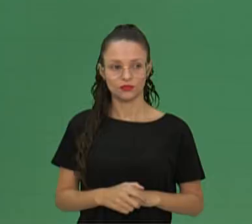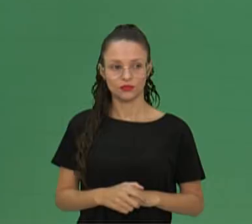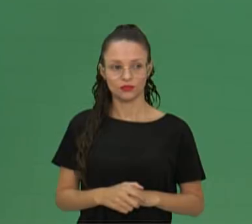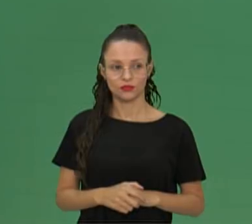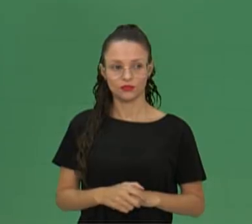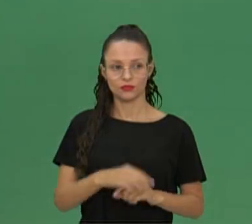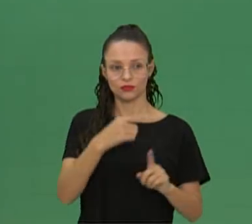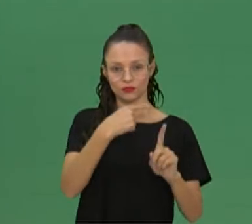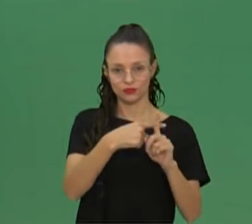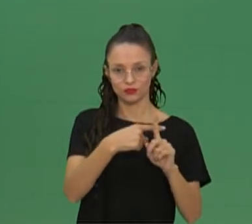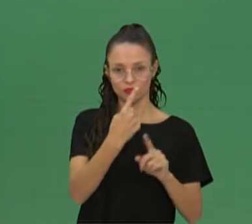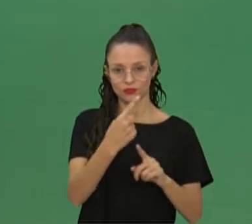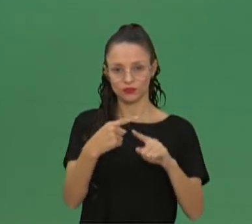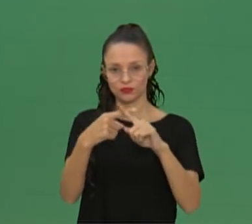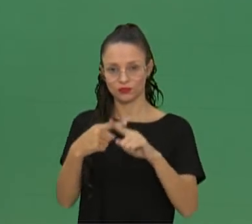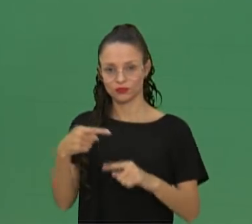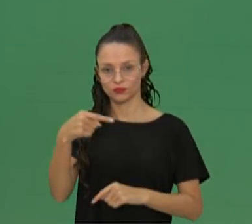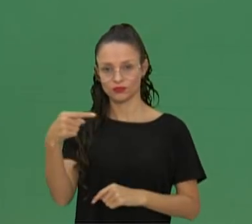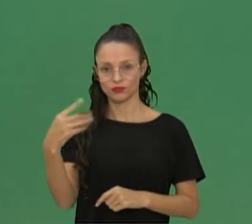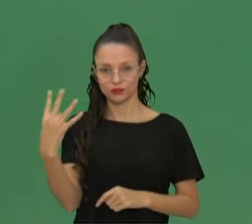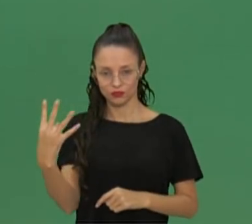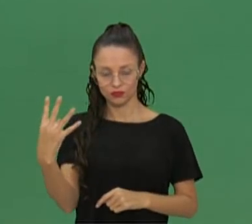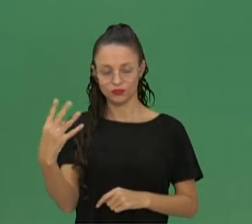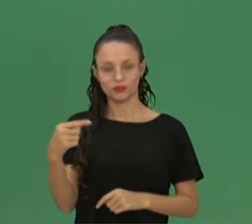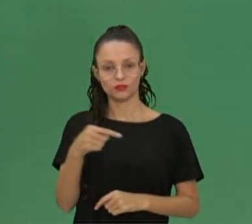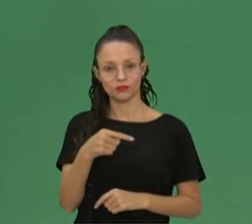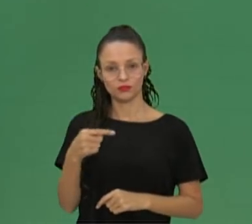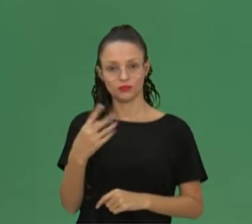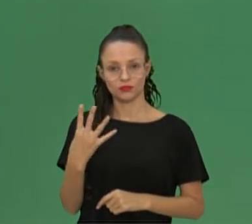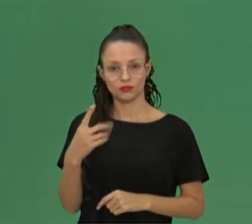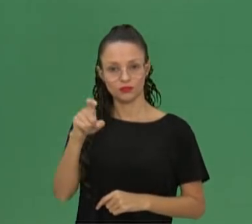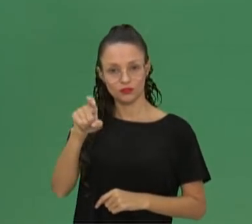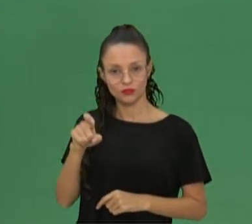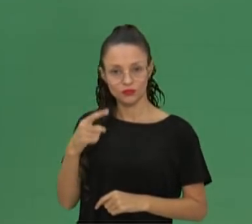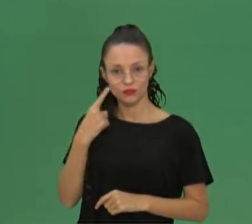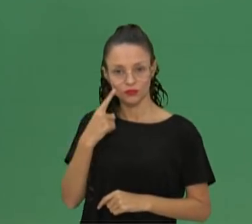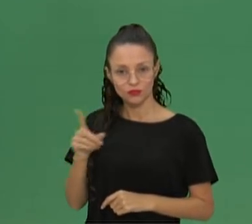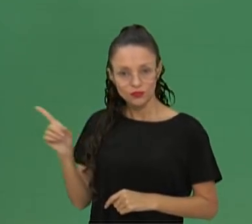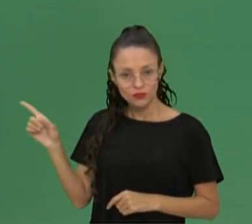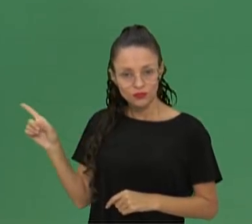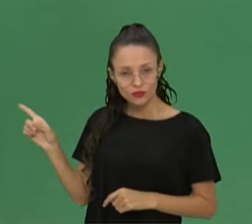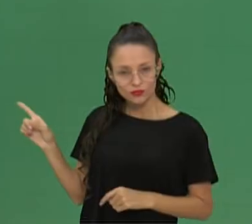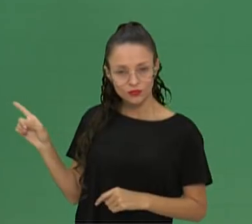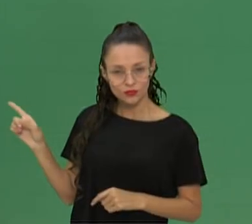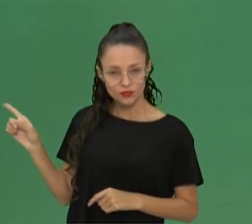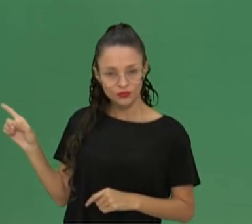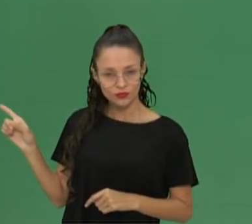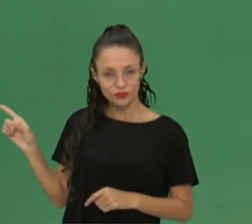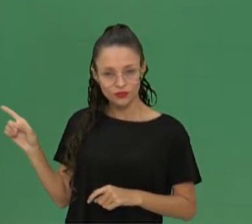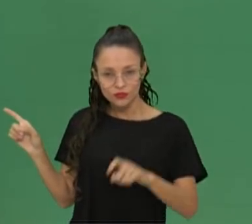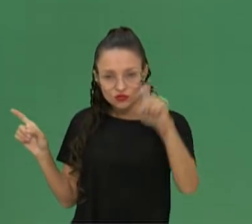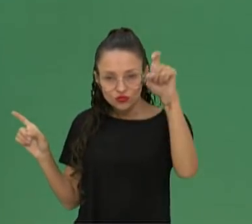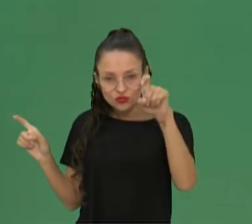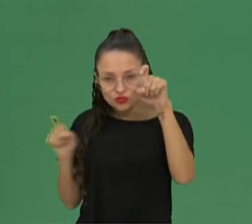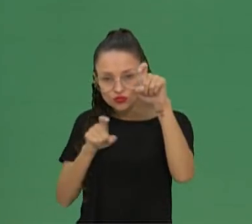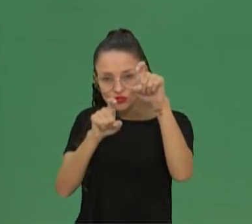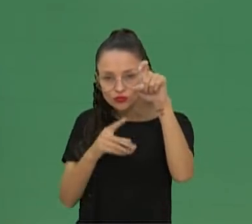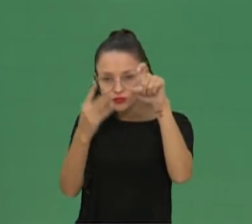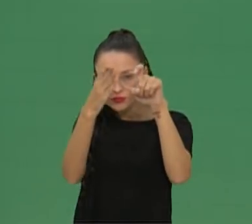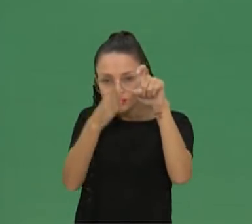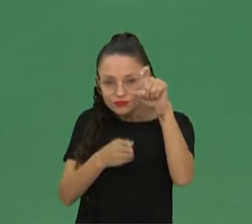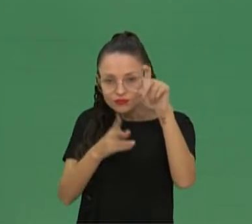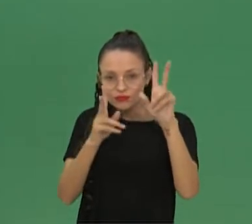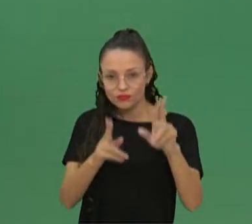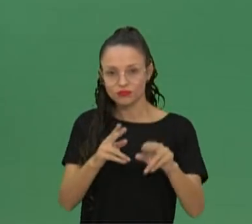Mais 1 vezes menos 4 dá menos 4x. Vou pôr aqui embaixo, ó, da onde está o x, ok?